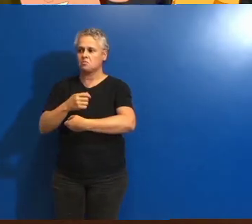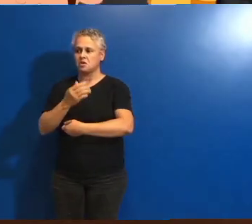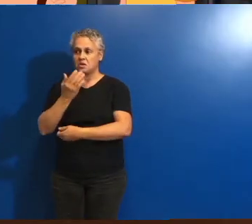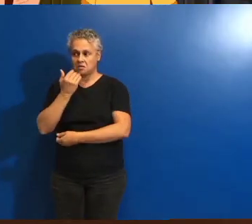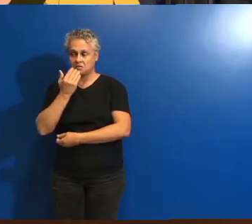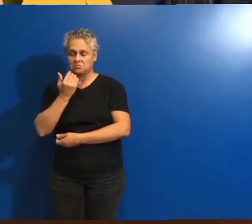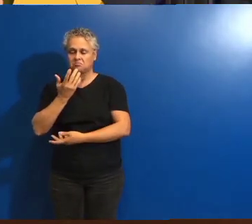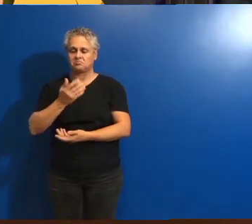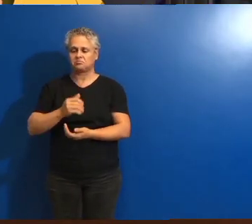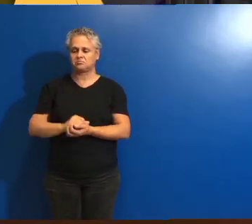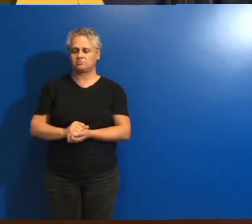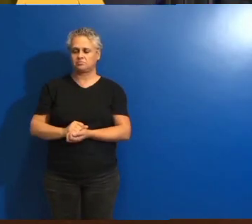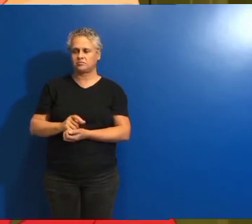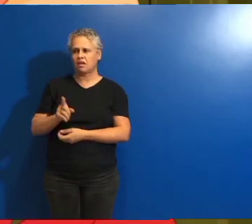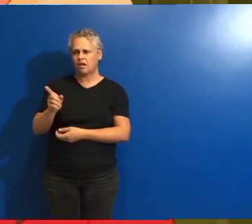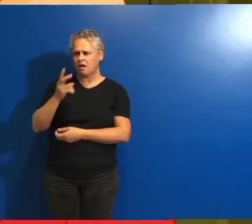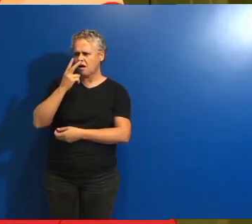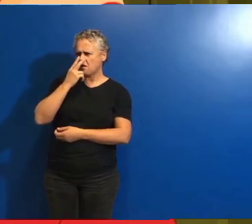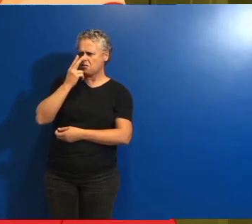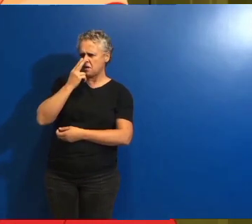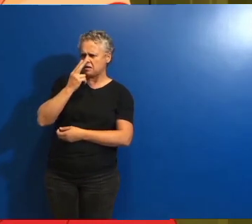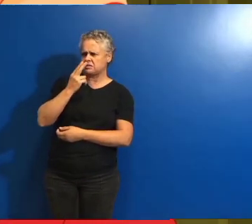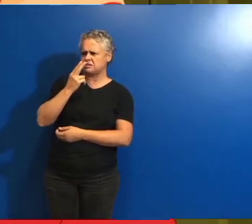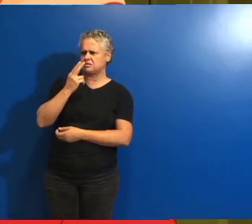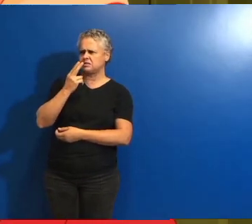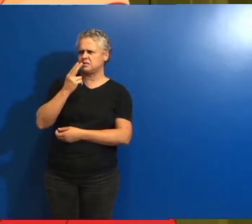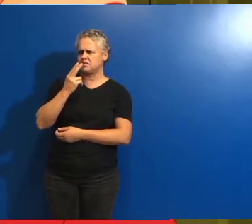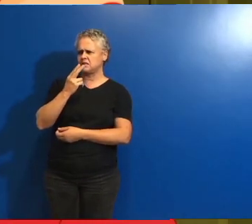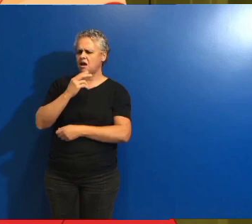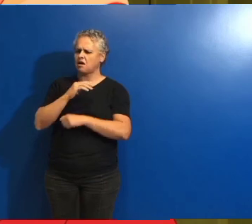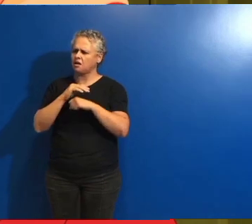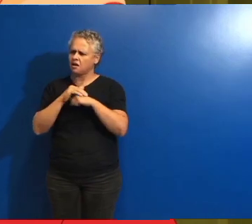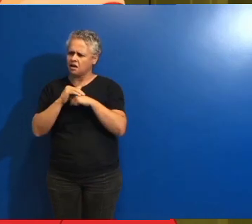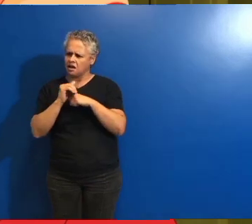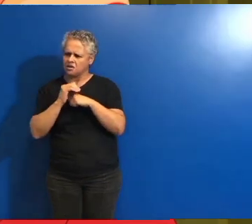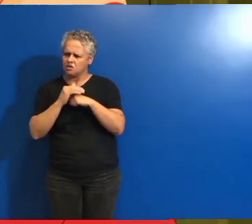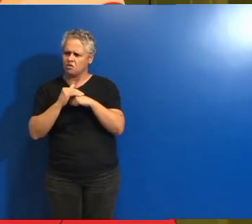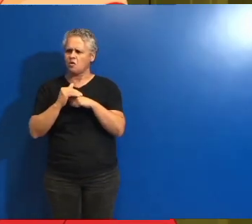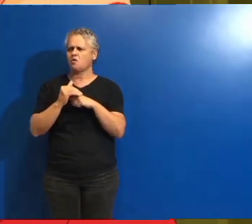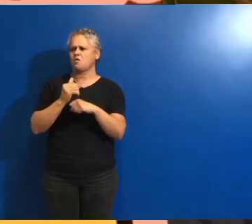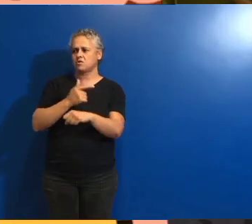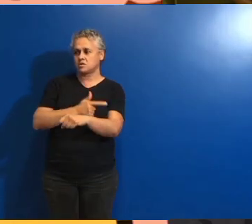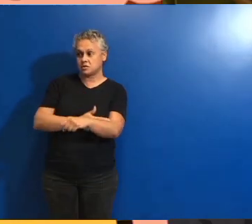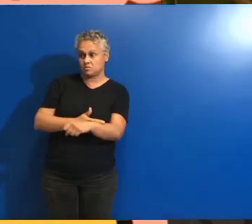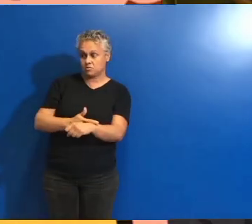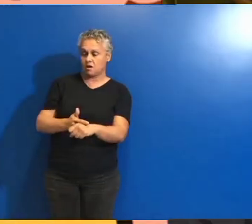Eles a cumprimentam com felicidade, enquanto ela parecia tão gentil e generosa.